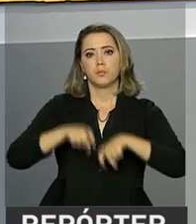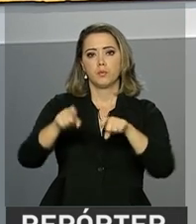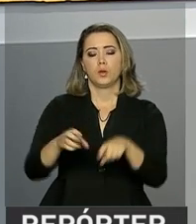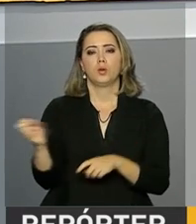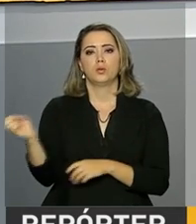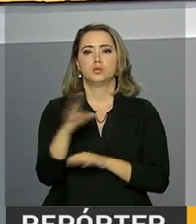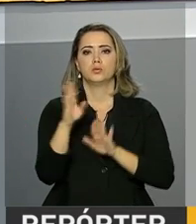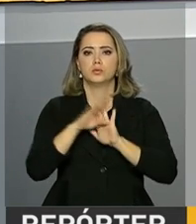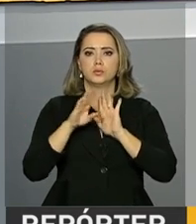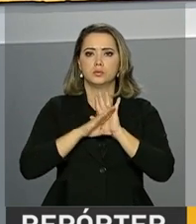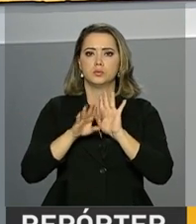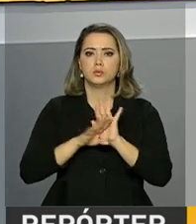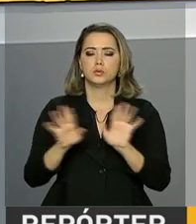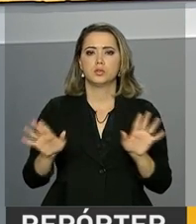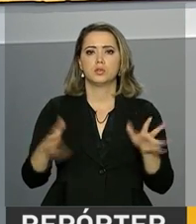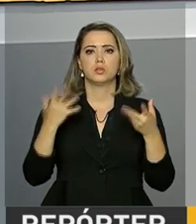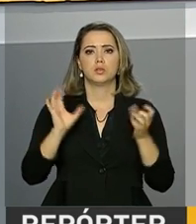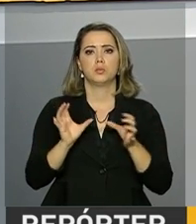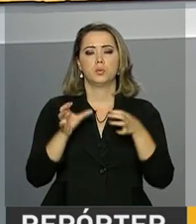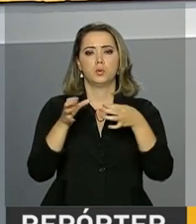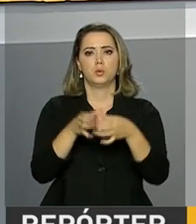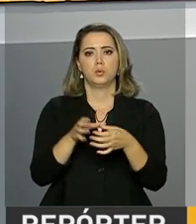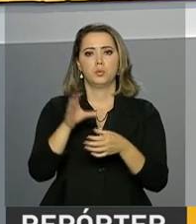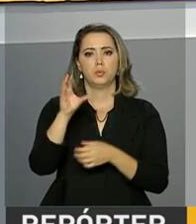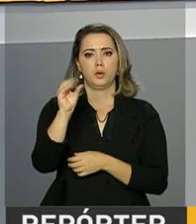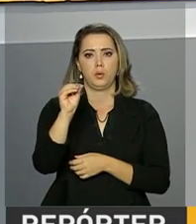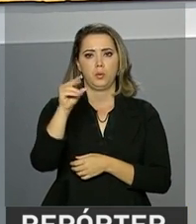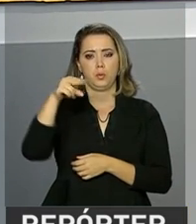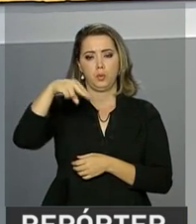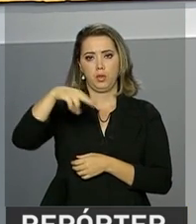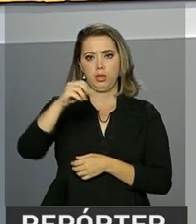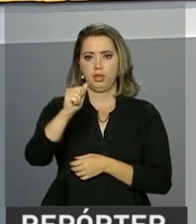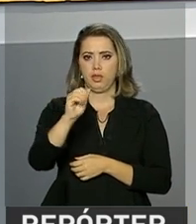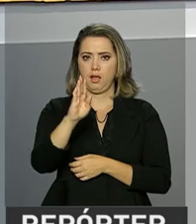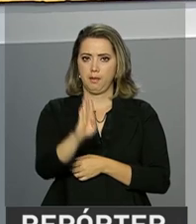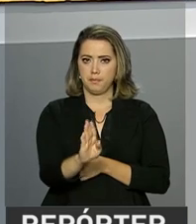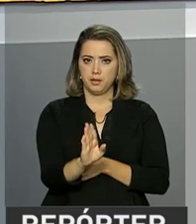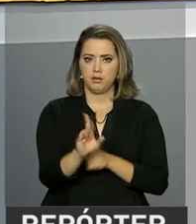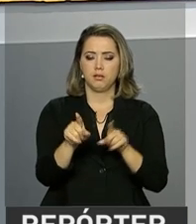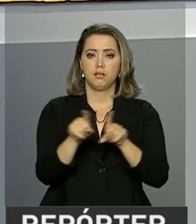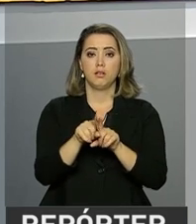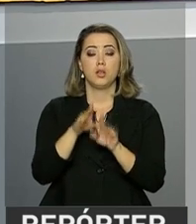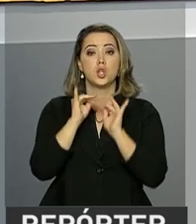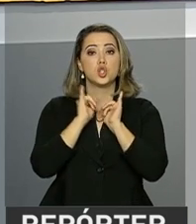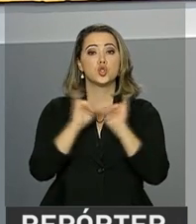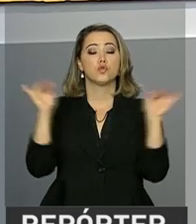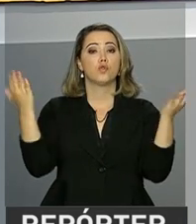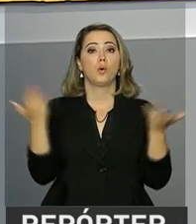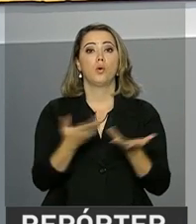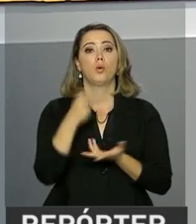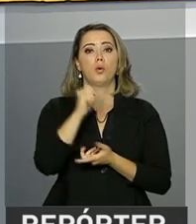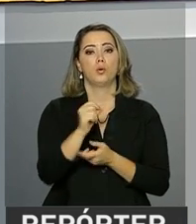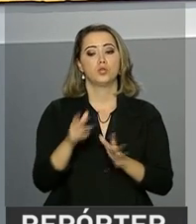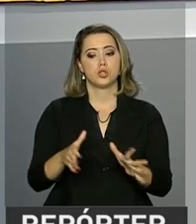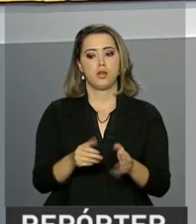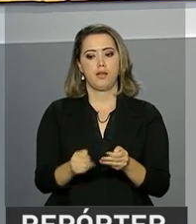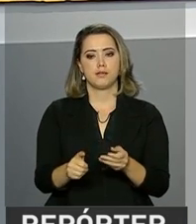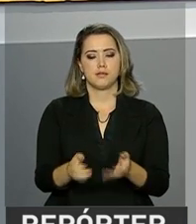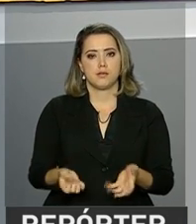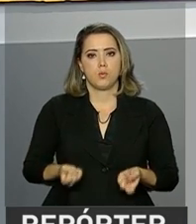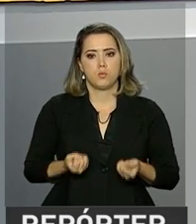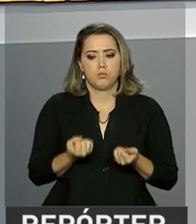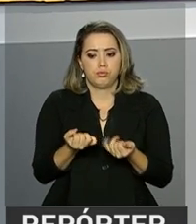projeções animam ainda mais o setor a Conab e Companhia Nacional de abastecimento divulgou hoje que a safra de